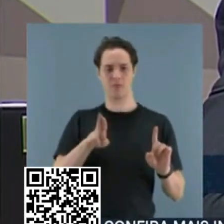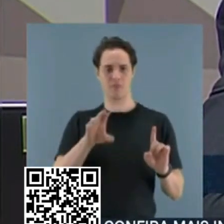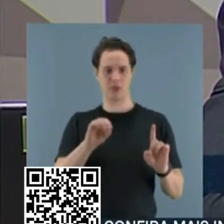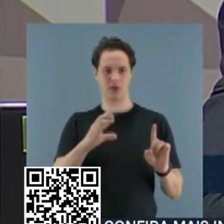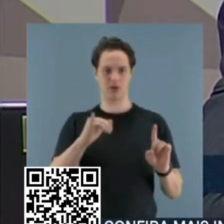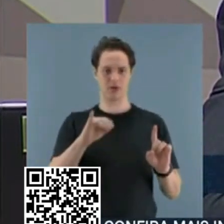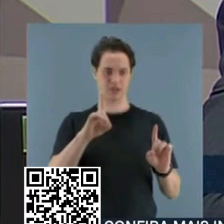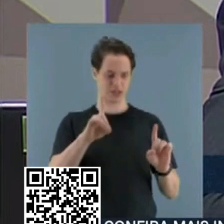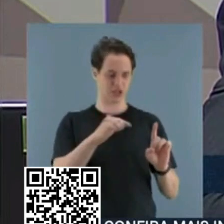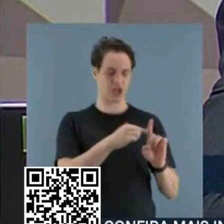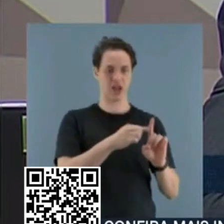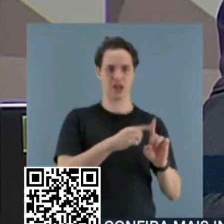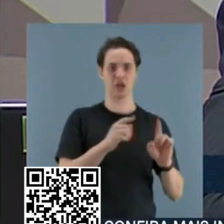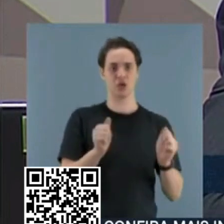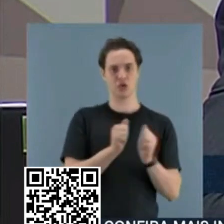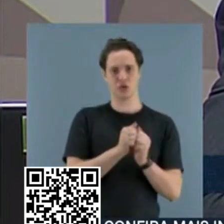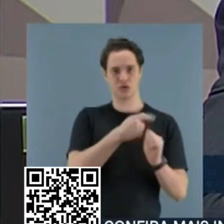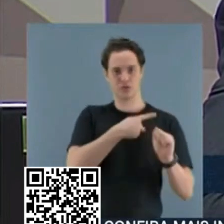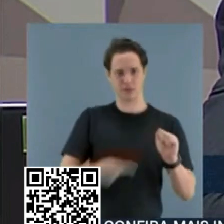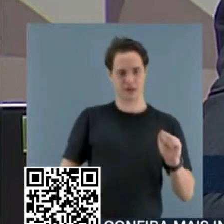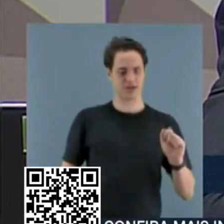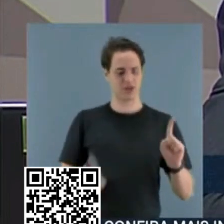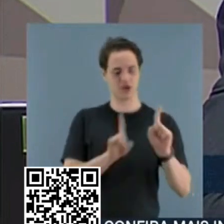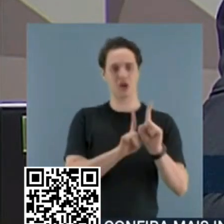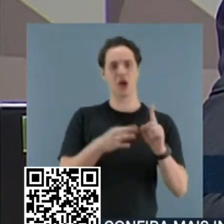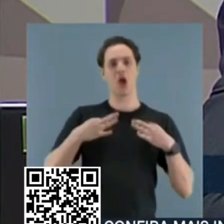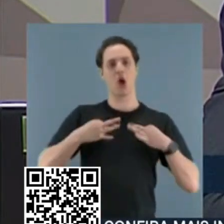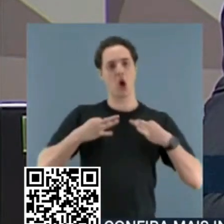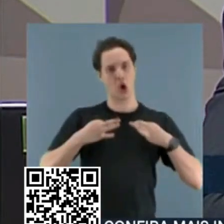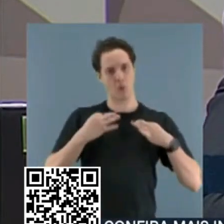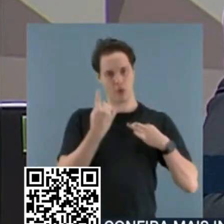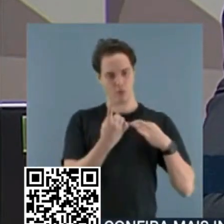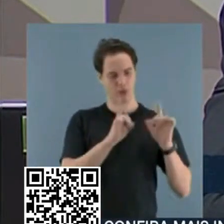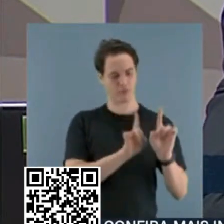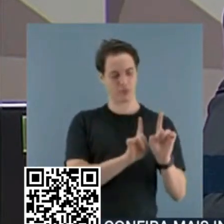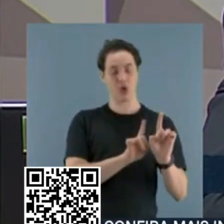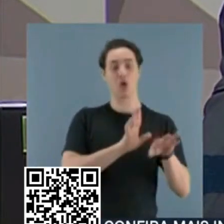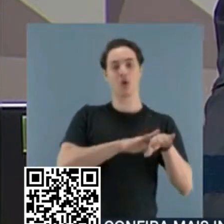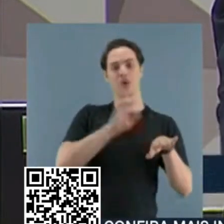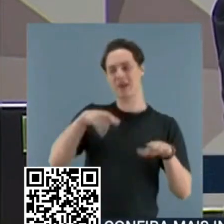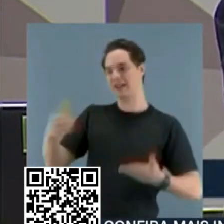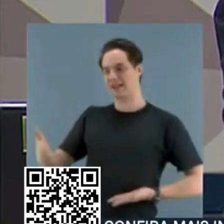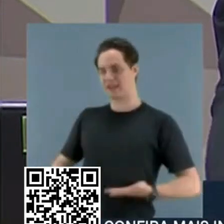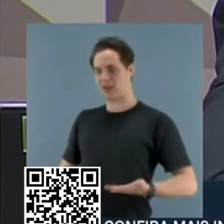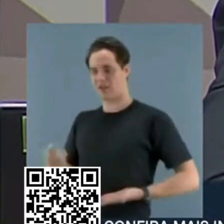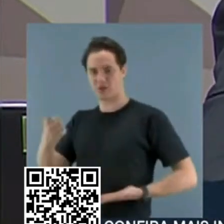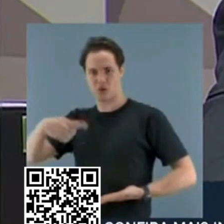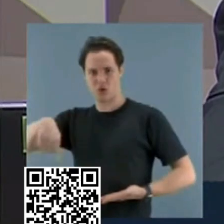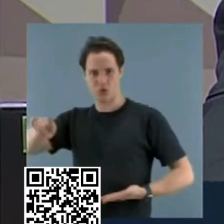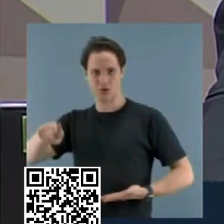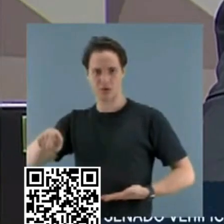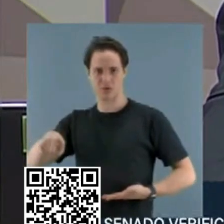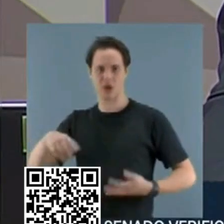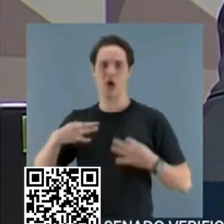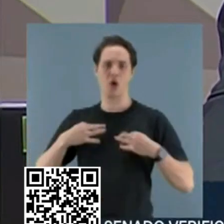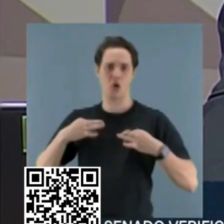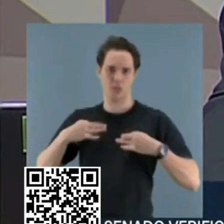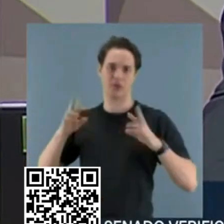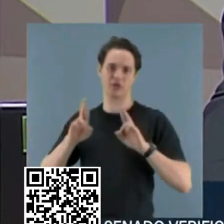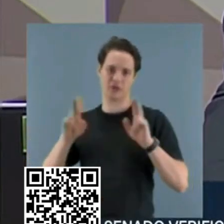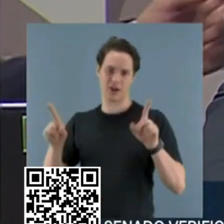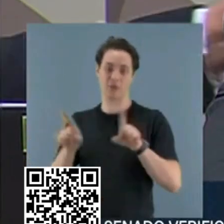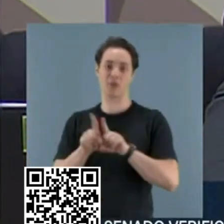com a outra farda. É diferente, quando ele não estava de serviço, ele ia com outro traje mais leve, manga curta. Mas